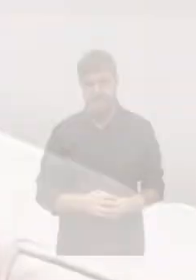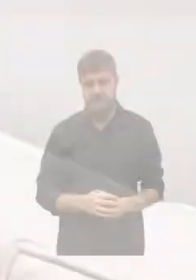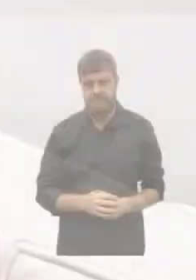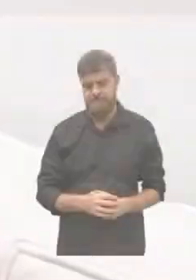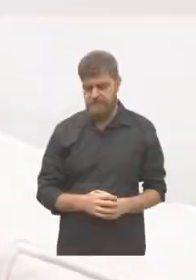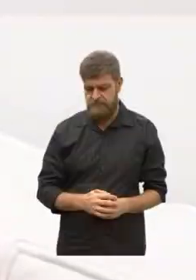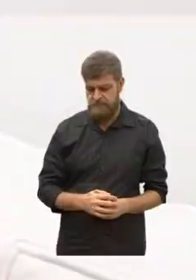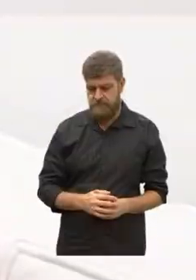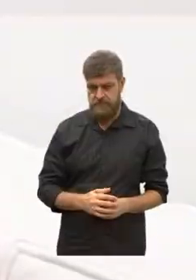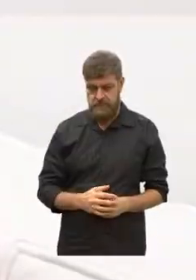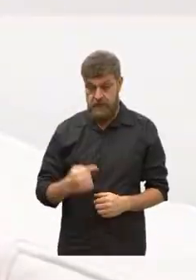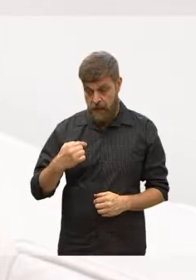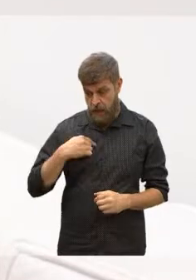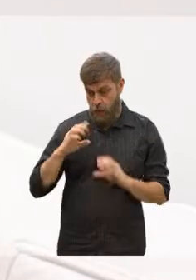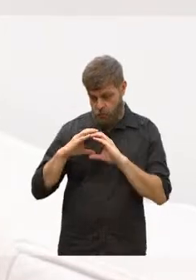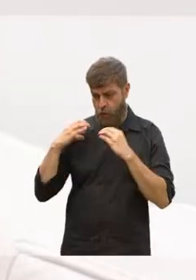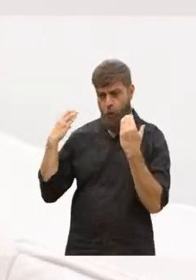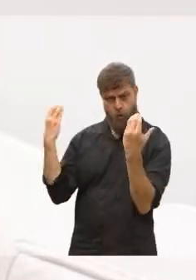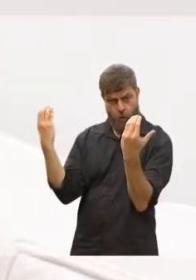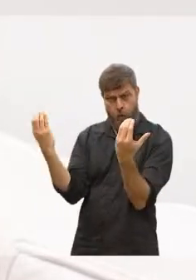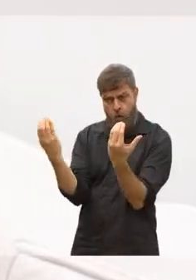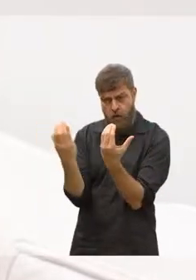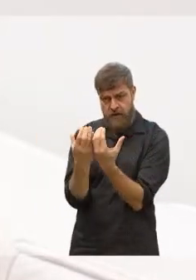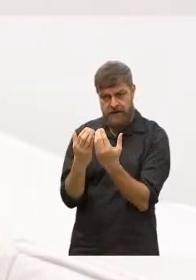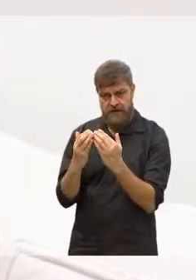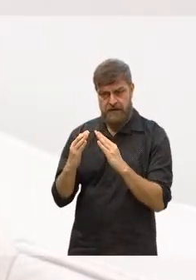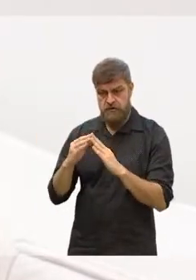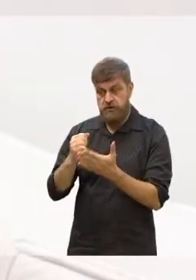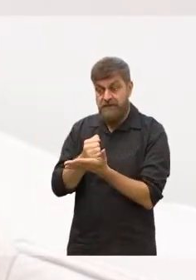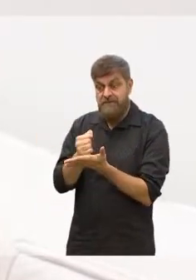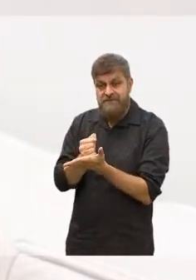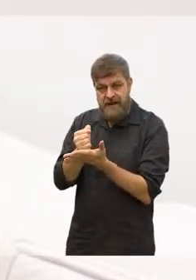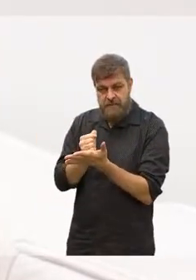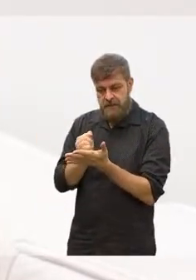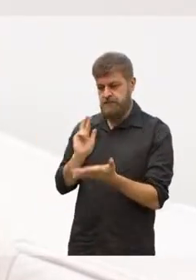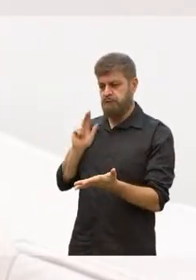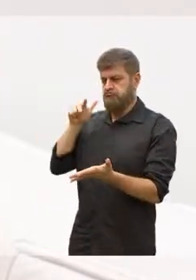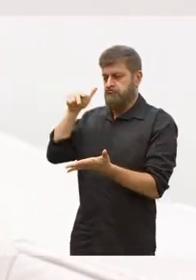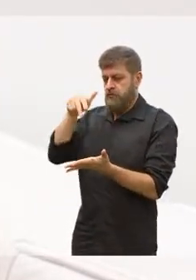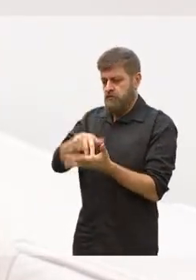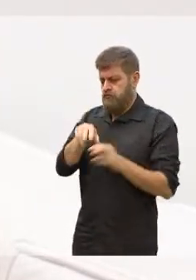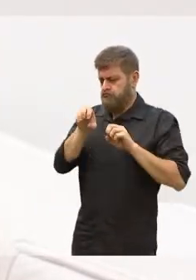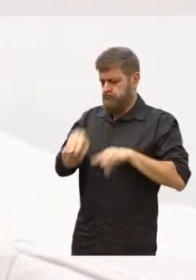Eu dei uma aula num congresso que teve de farmácia e